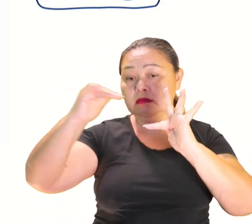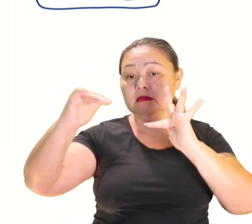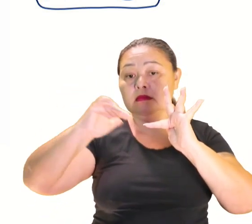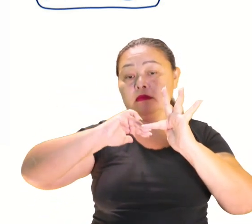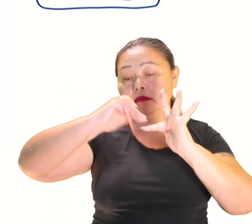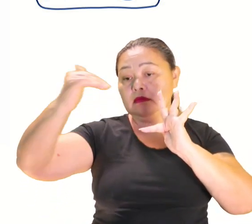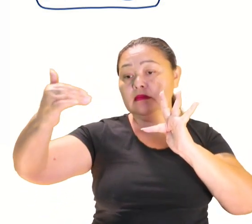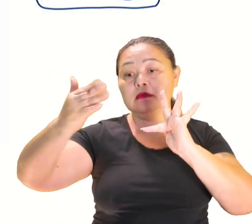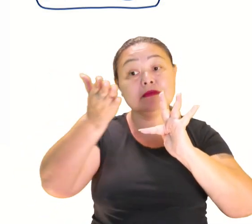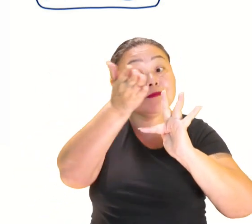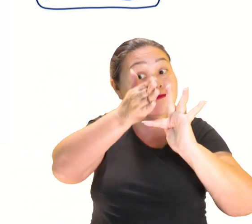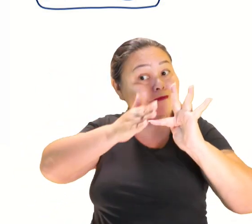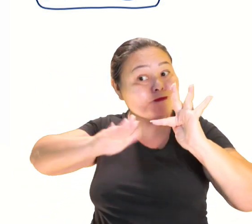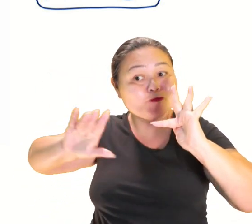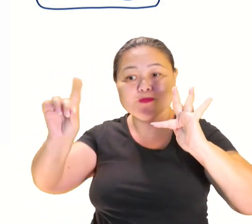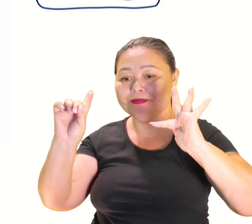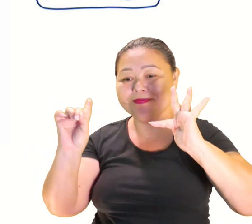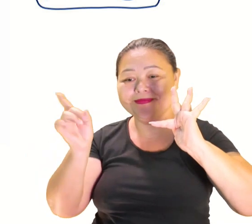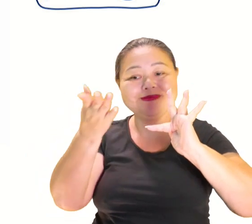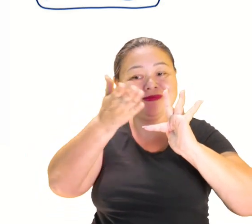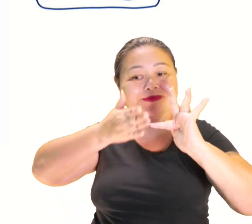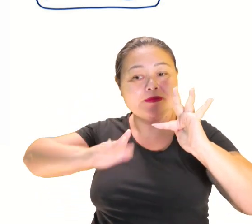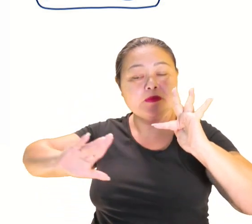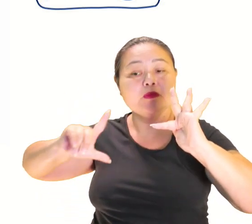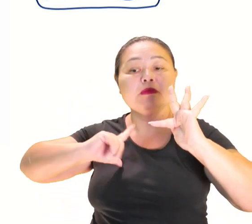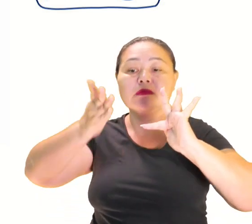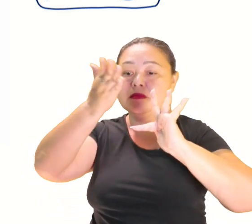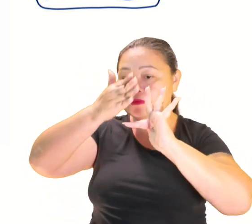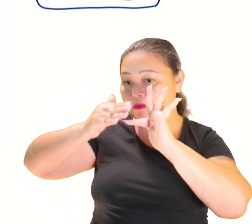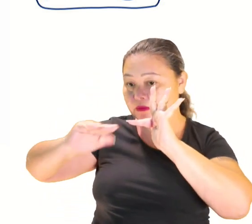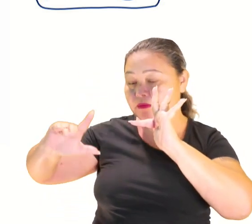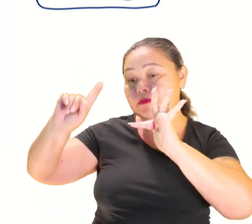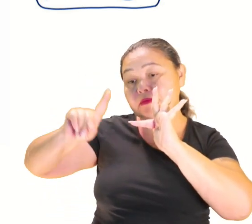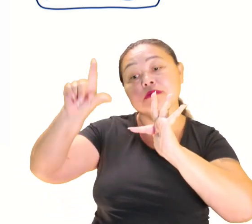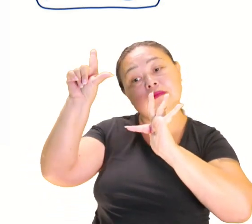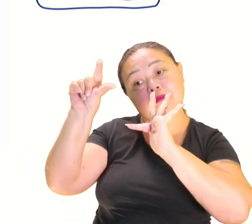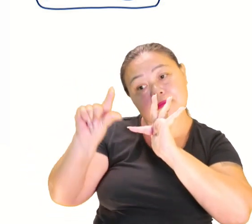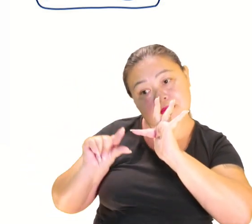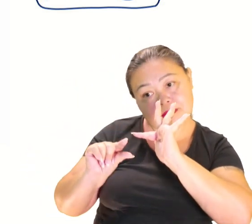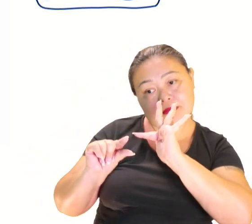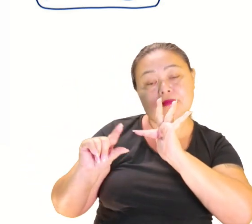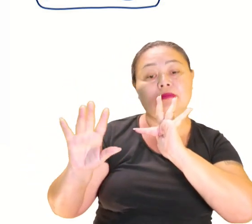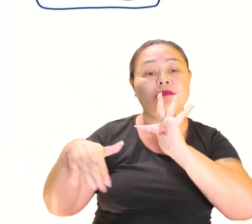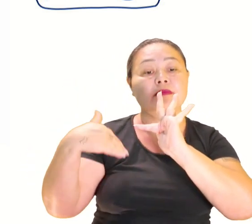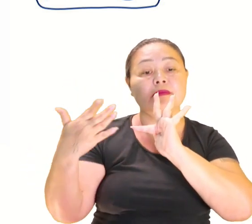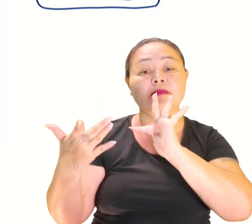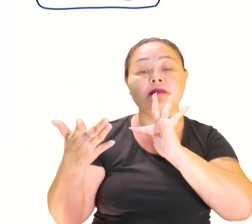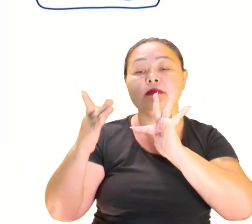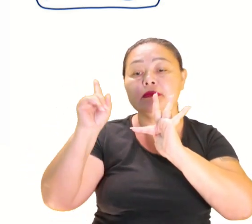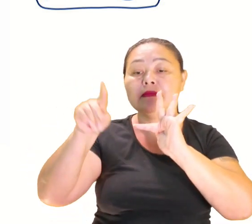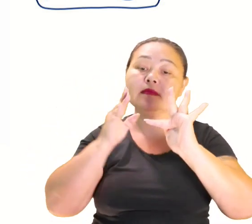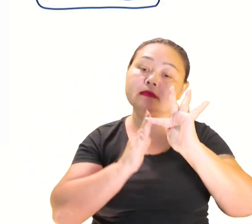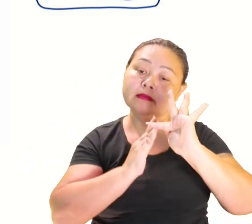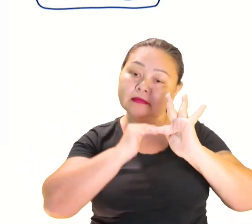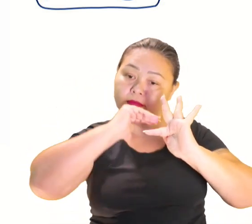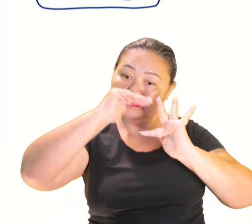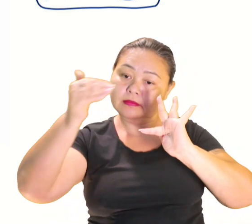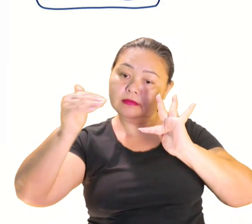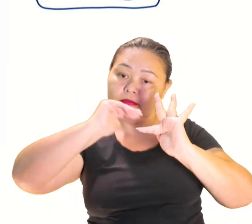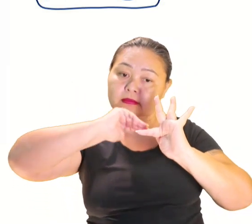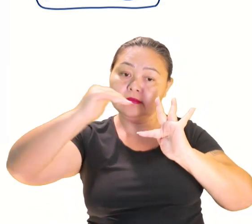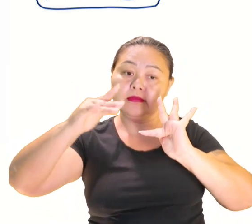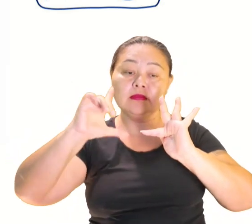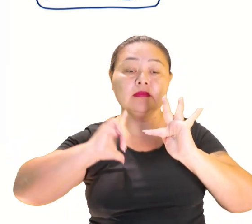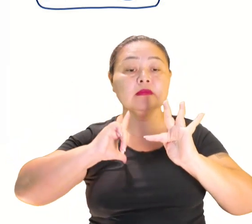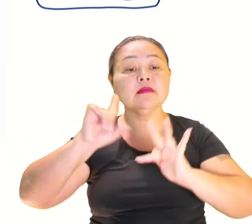Ela não tem a silhueta da nossa Torre Eiffel, né? Quando tem a silhueta da Torre Eiffel, ela é decrescente. Então, nesse caso, ela é crescente. Só